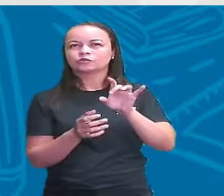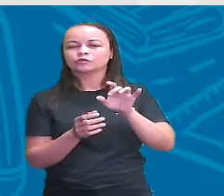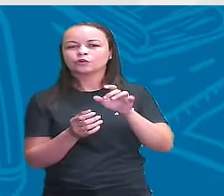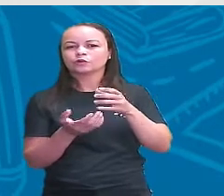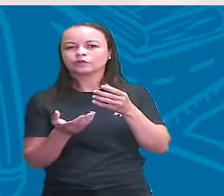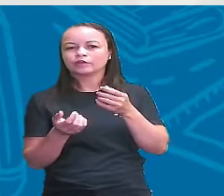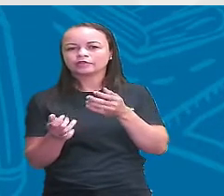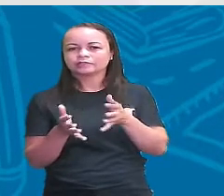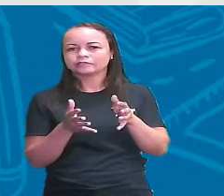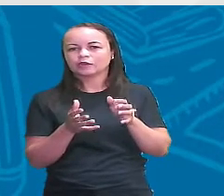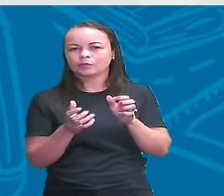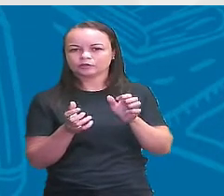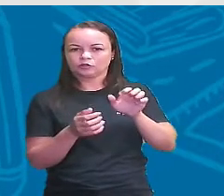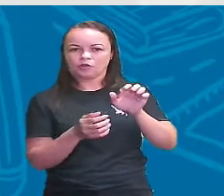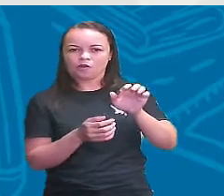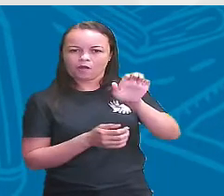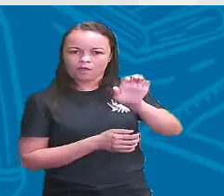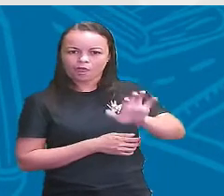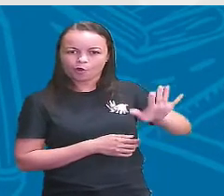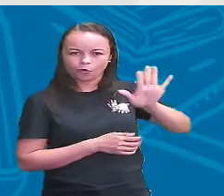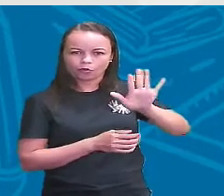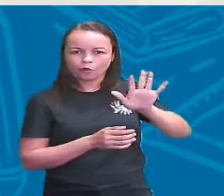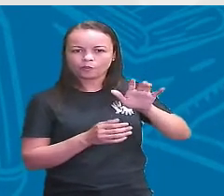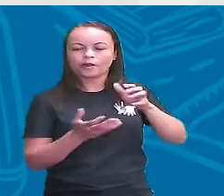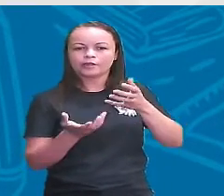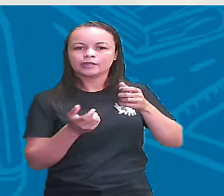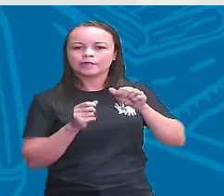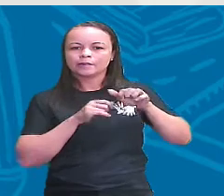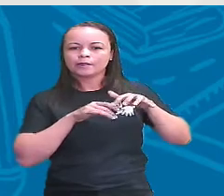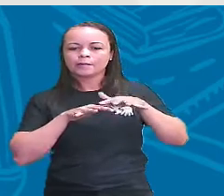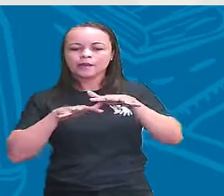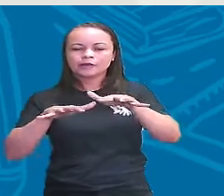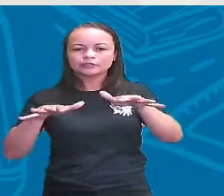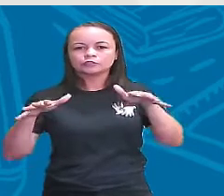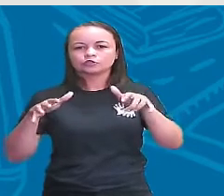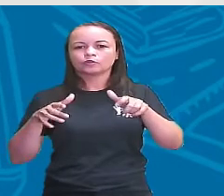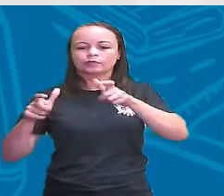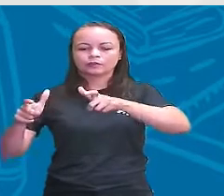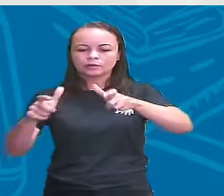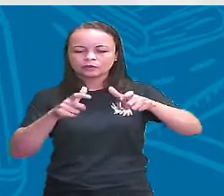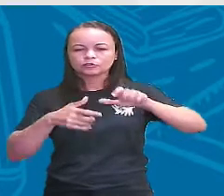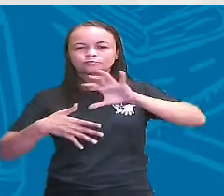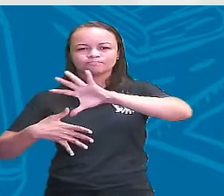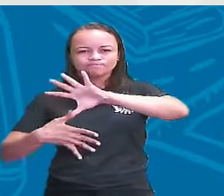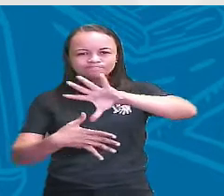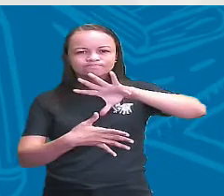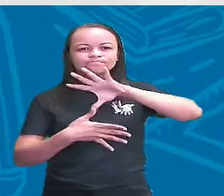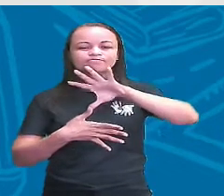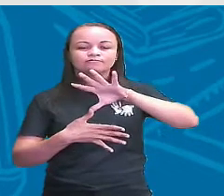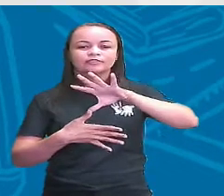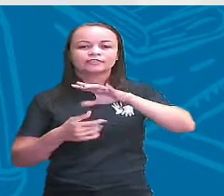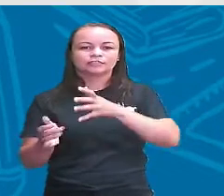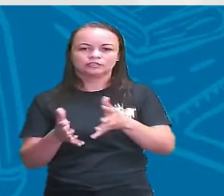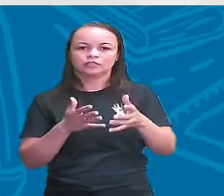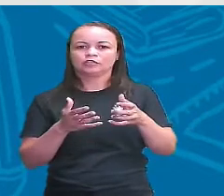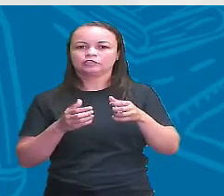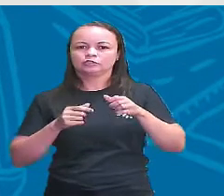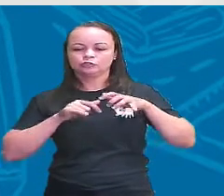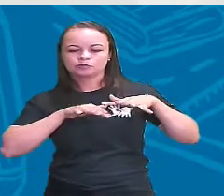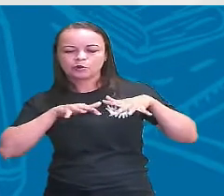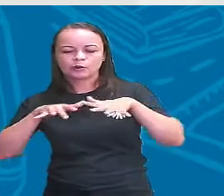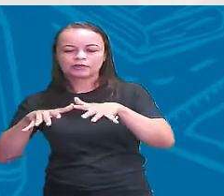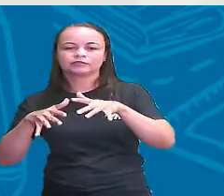só Europa e ele passou a ter habitação no continente americano, exploração no continente